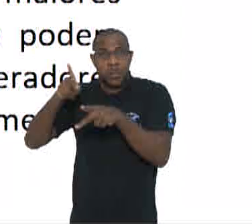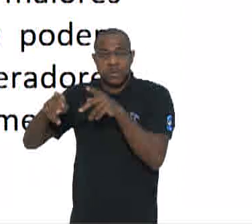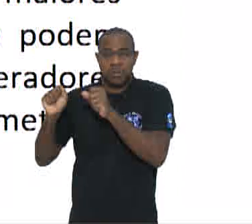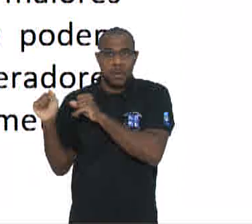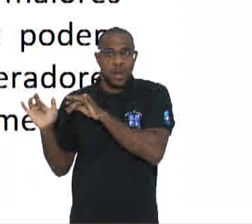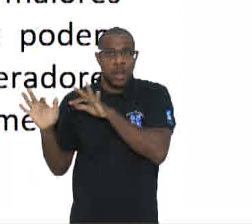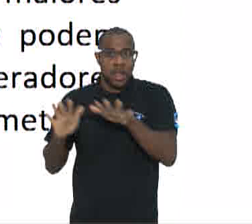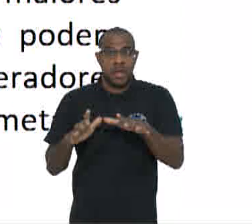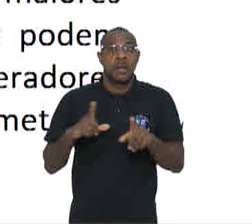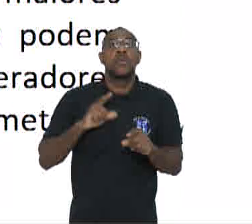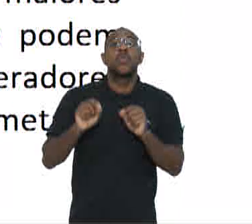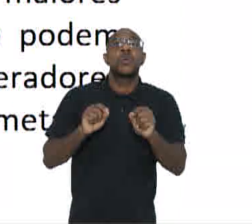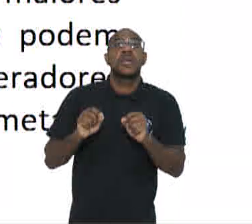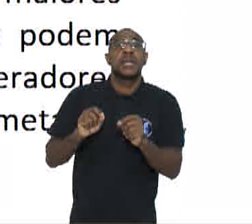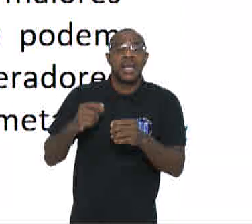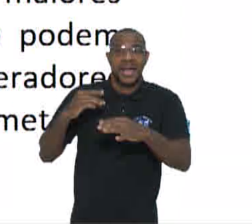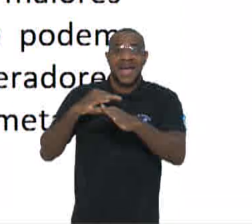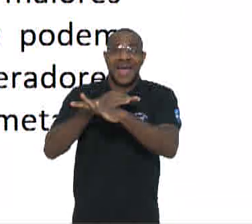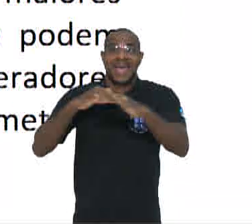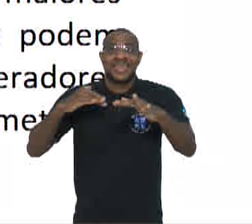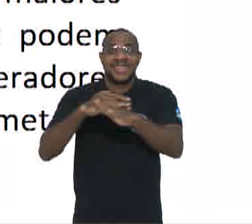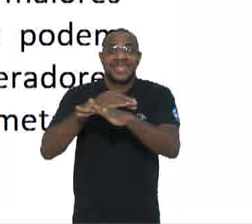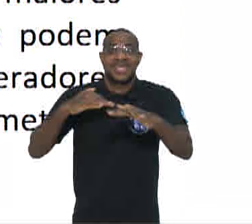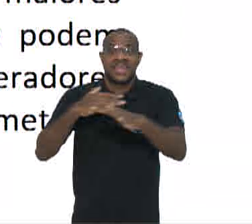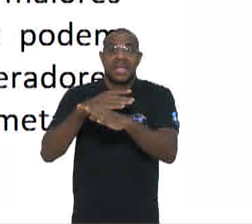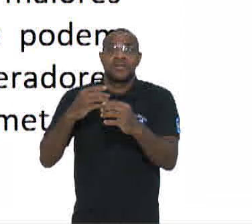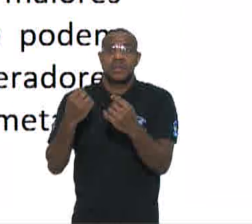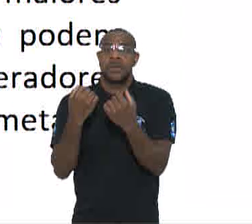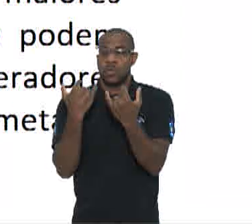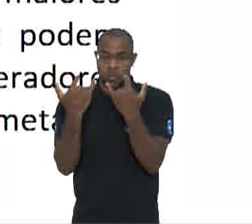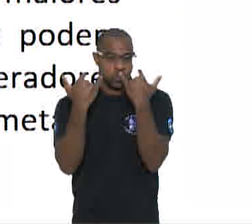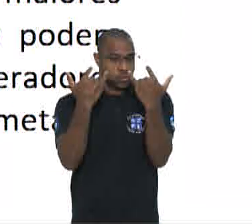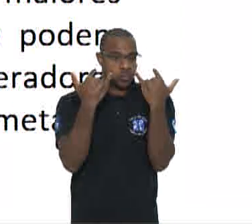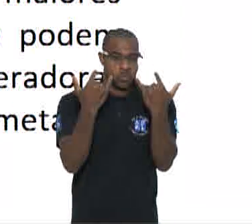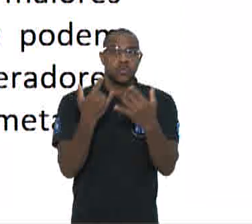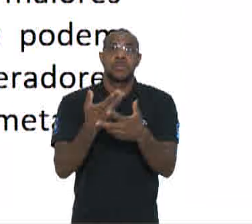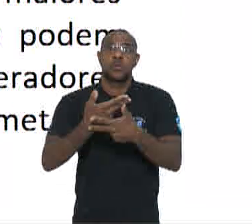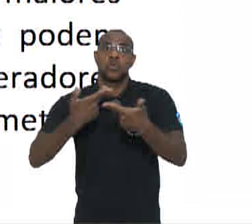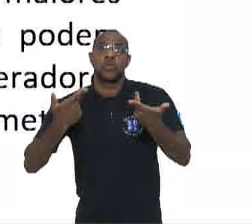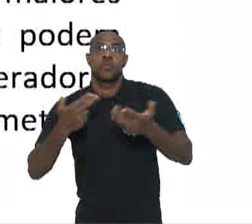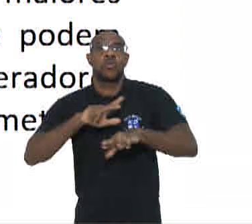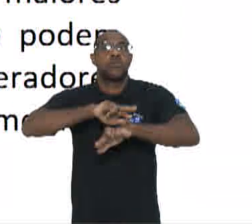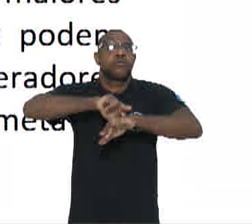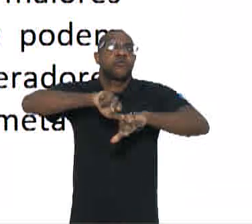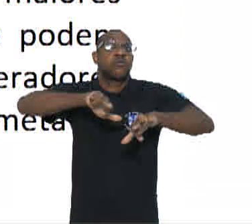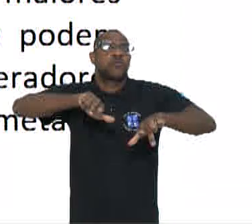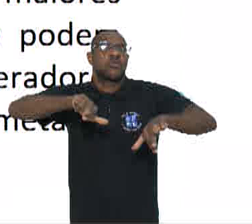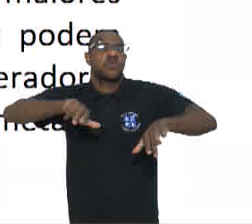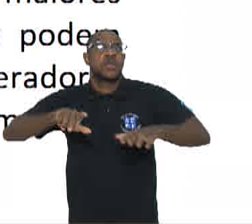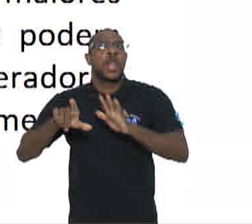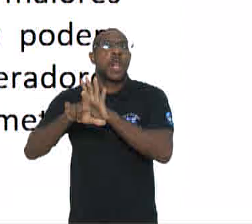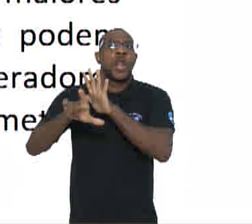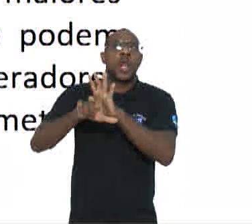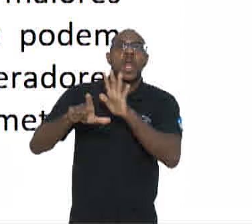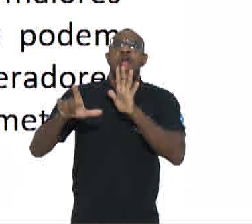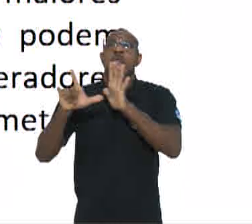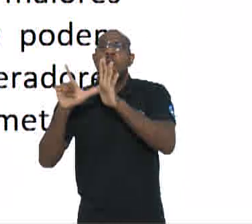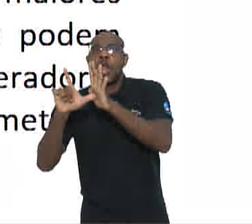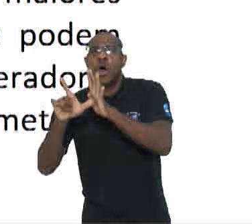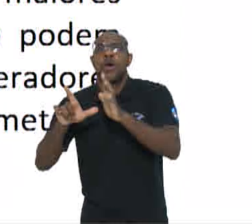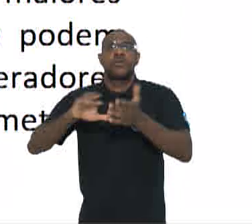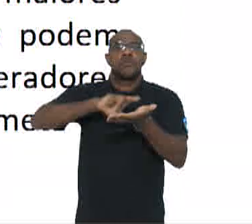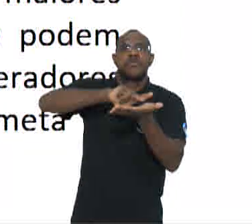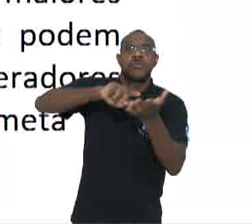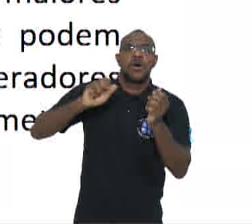assim, a atratividade é uma dúvida. Cidades menores, agrupadas em bloco, podem atrair